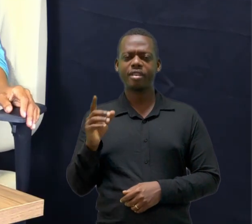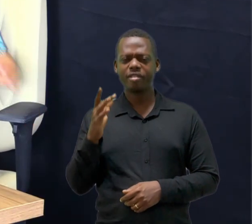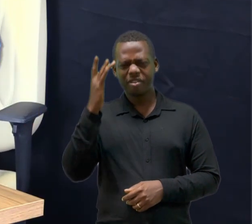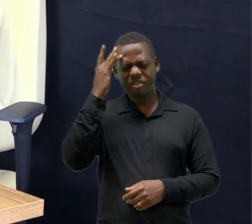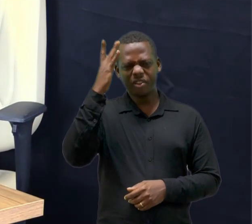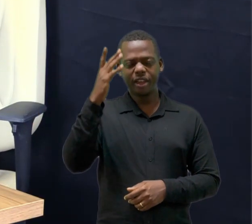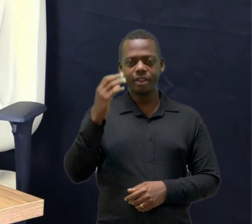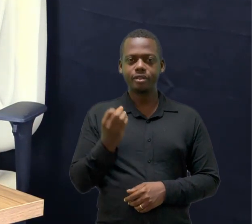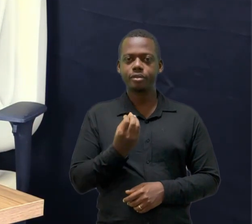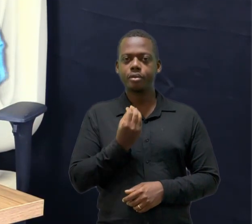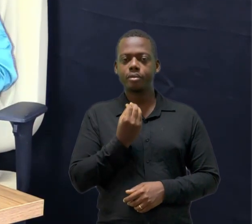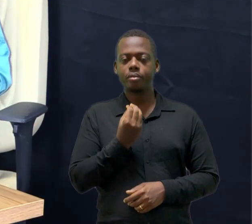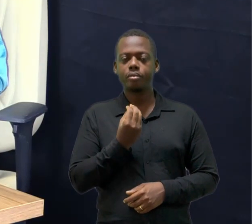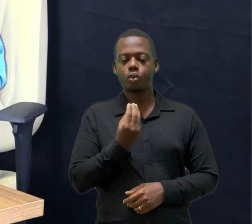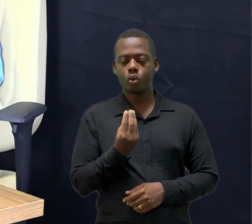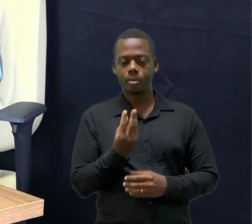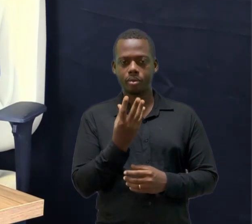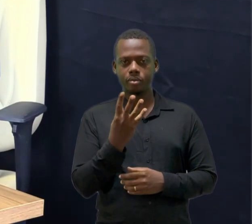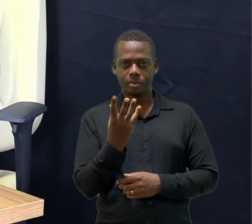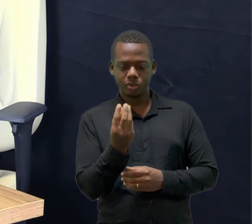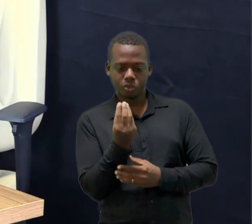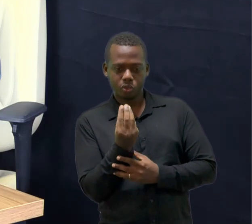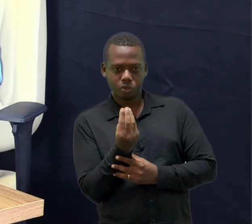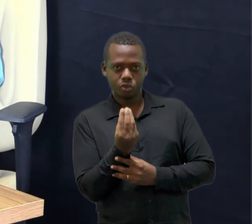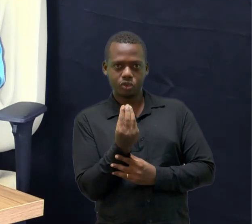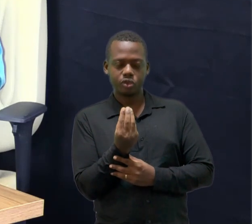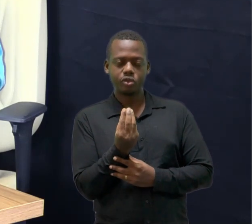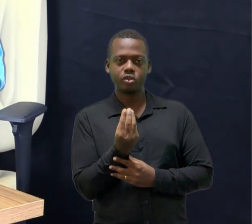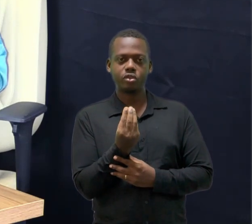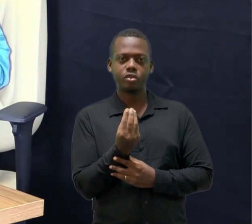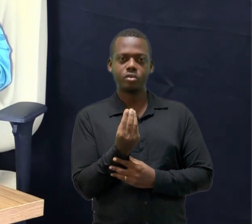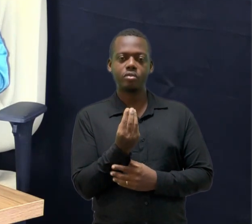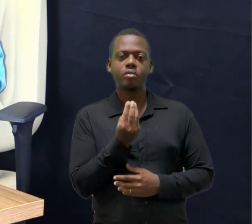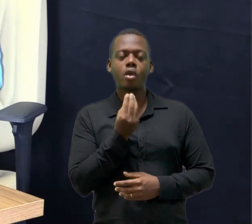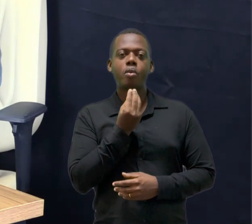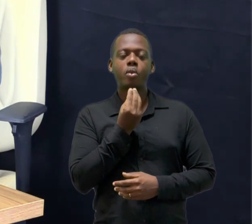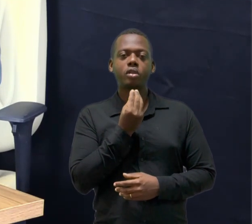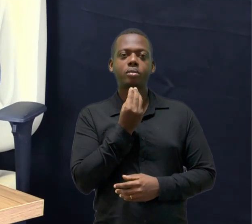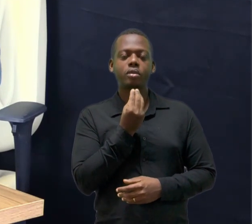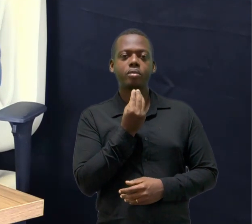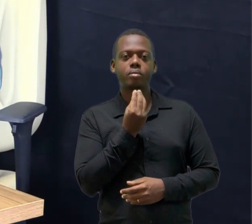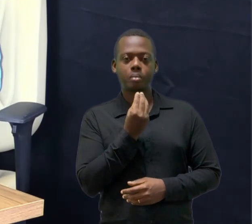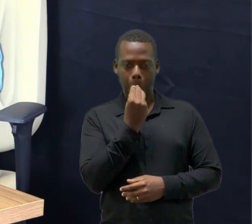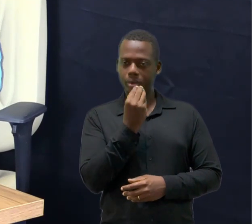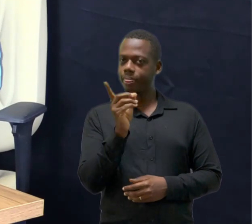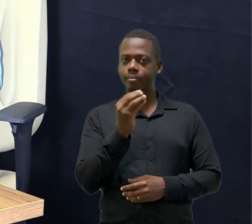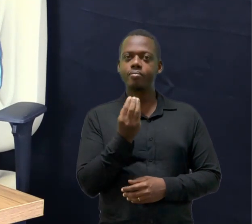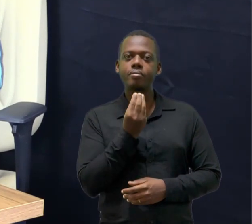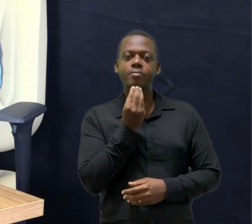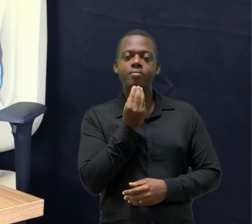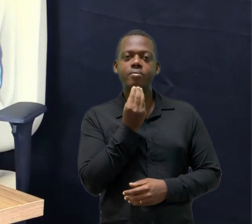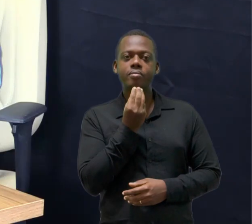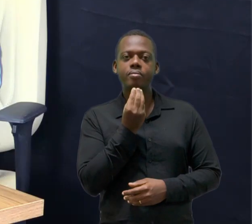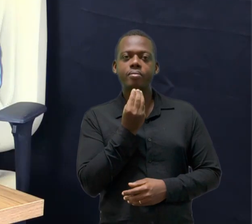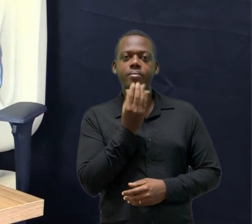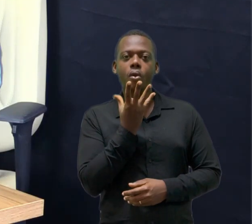ó. Fazer uma Junta os conchinha. dedinhos, uma conchinha, próximo aqui à sua boca. Não precisa botar na boca, não. Próximo. E